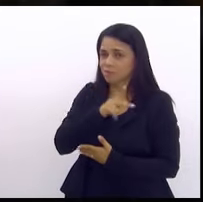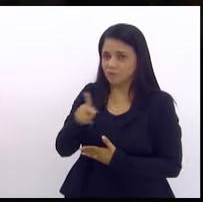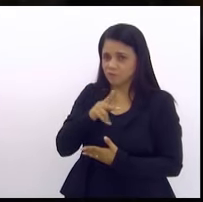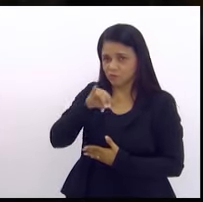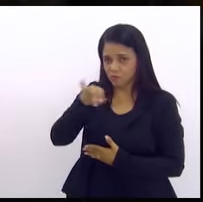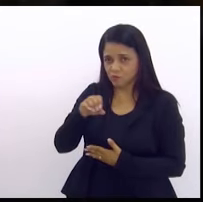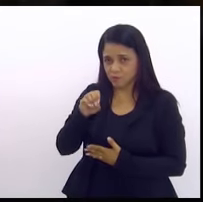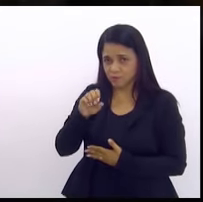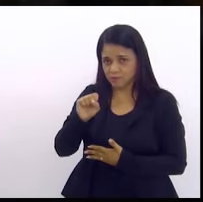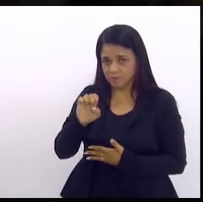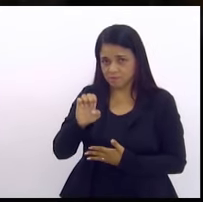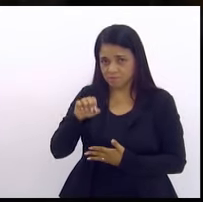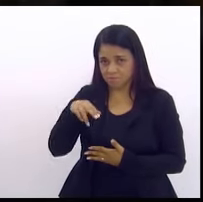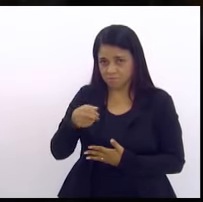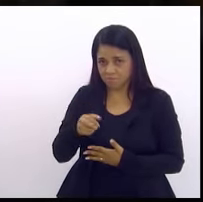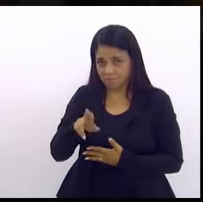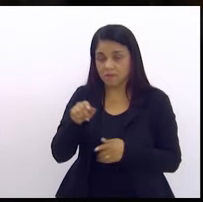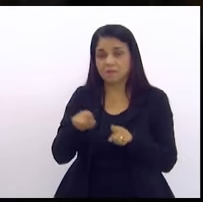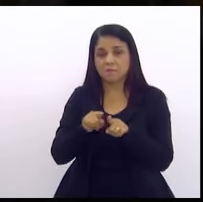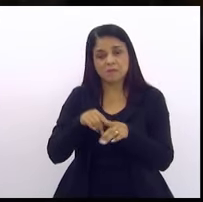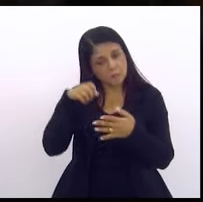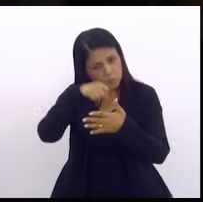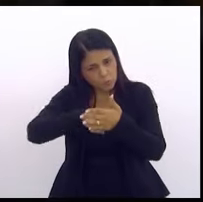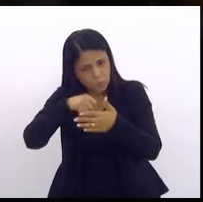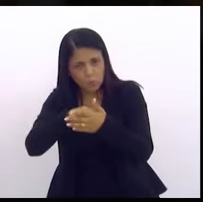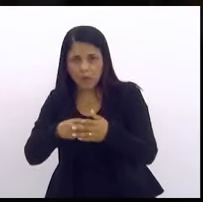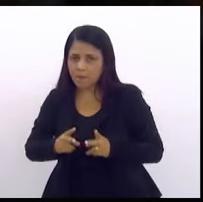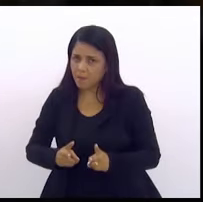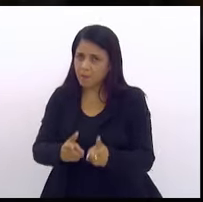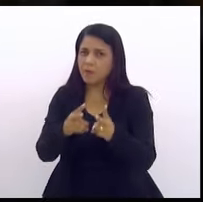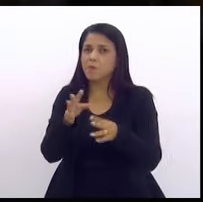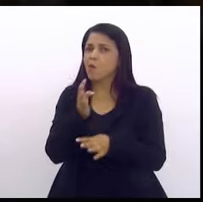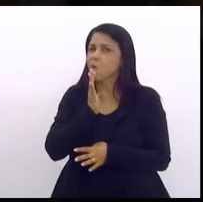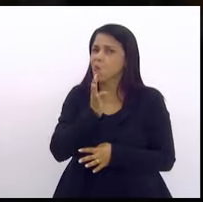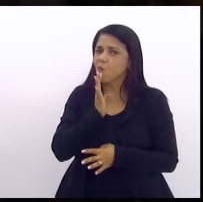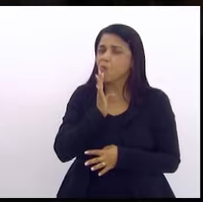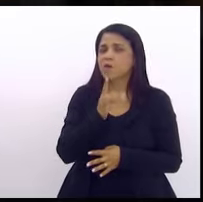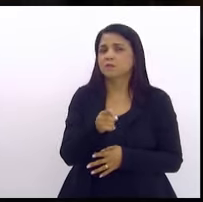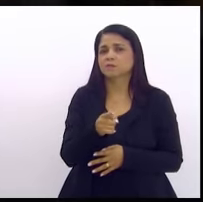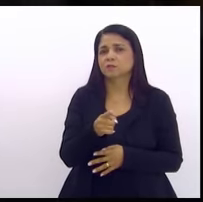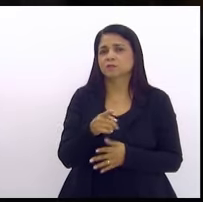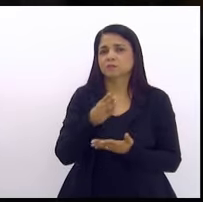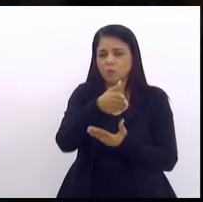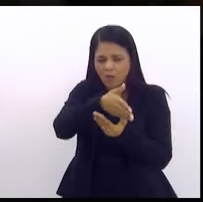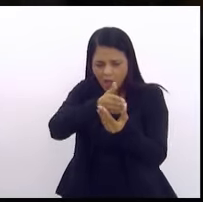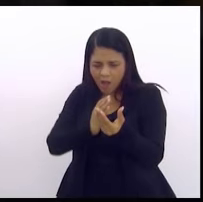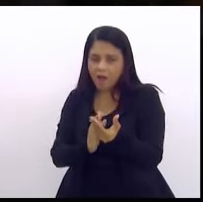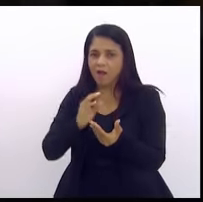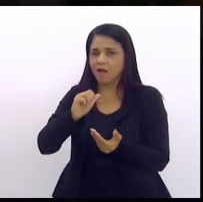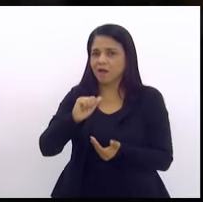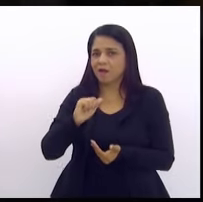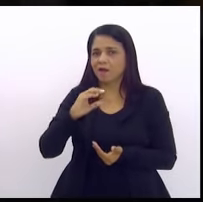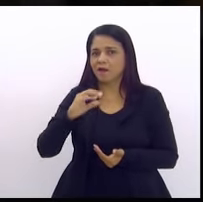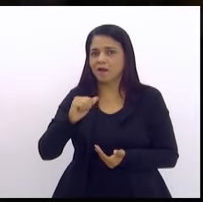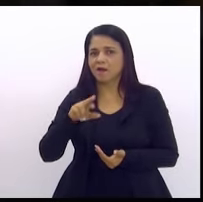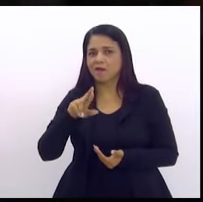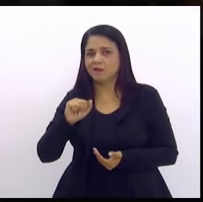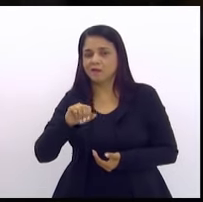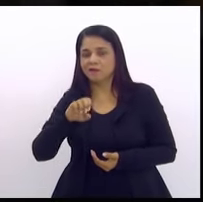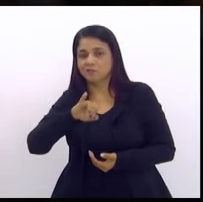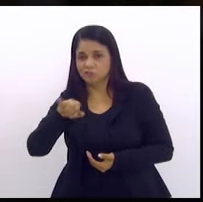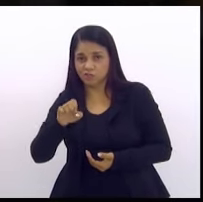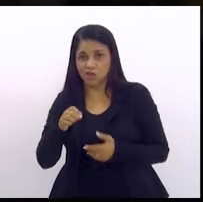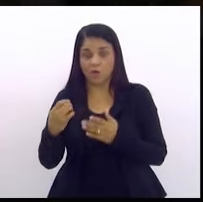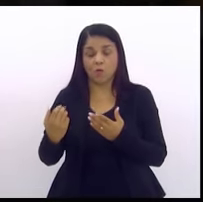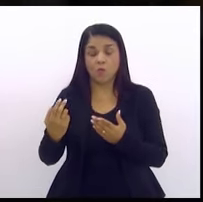Vossa Excelência que ainda temos uma luta grande para o reconhecimento do acarajé enquanto patrimônio, também